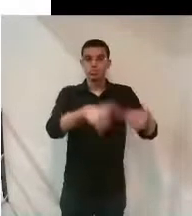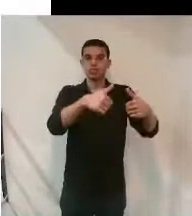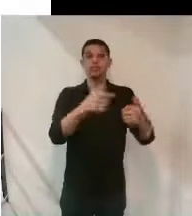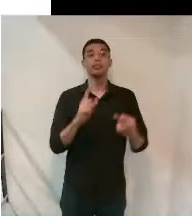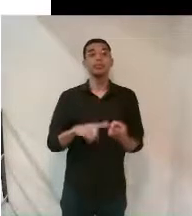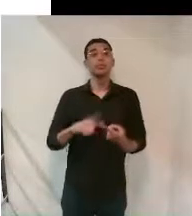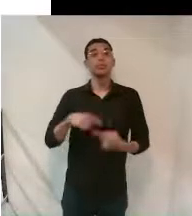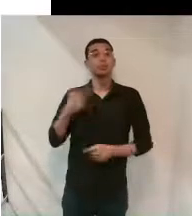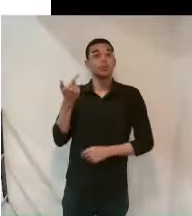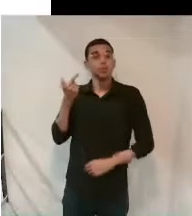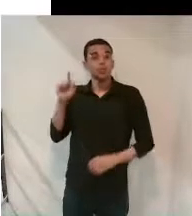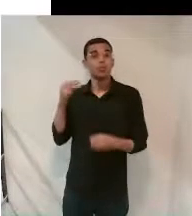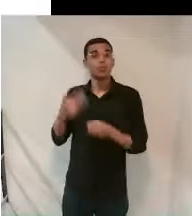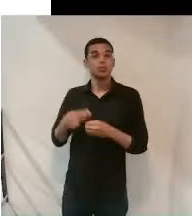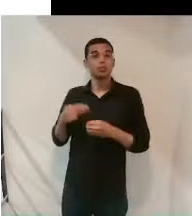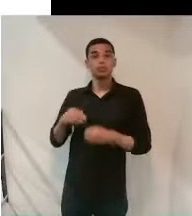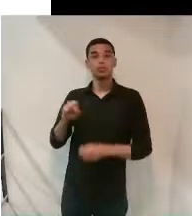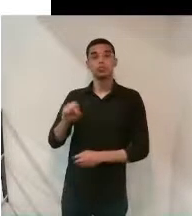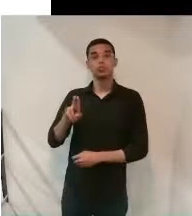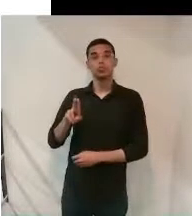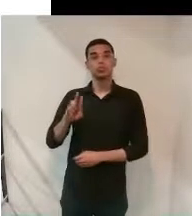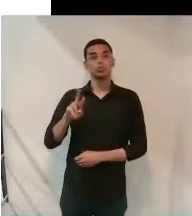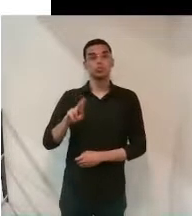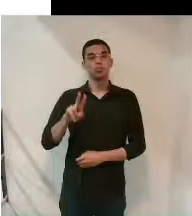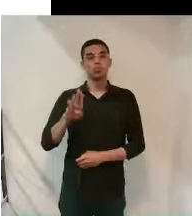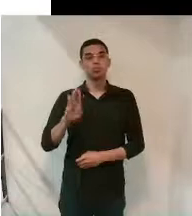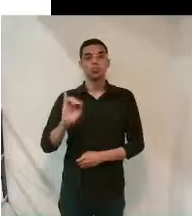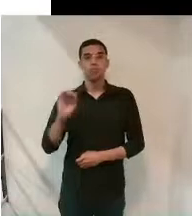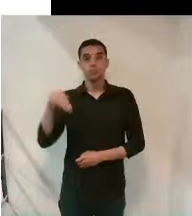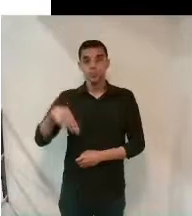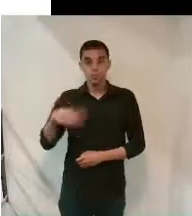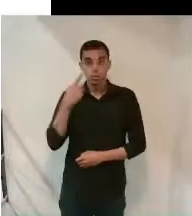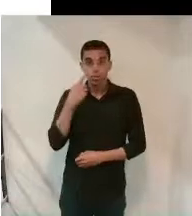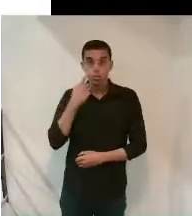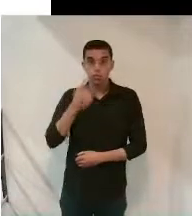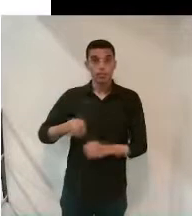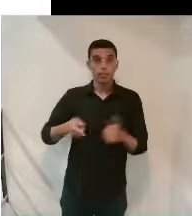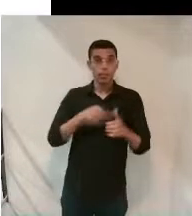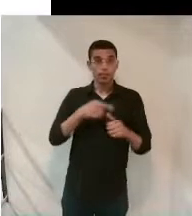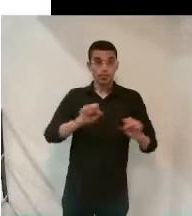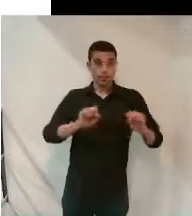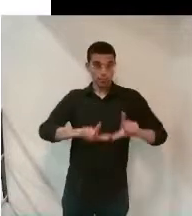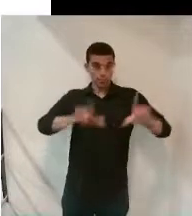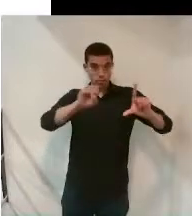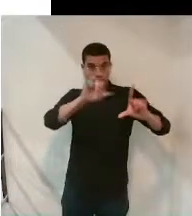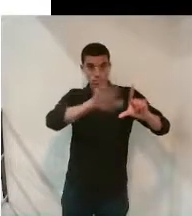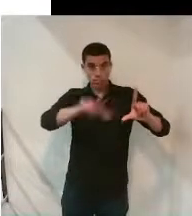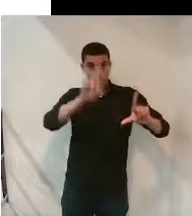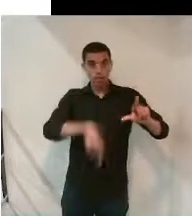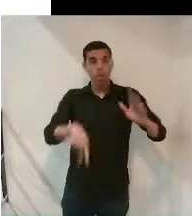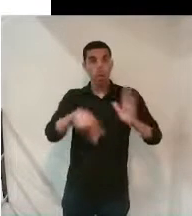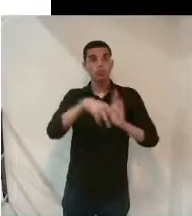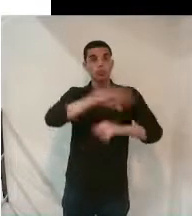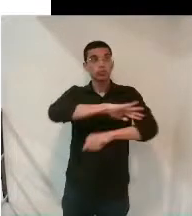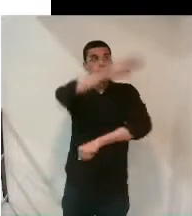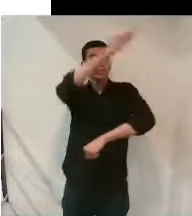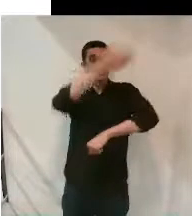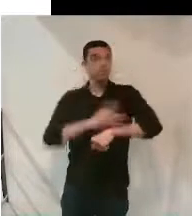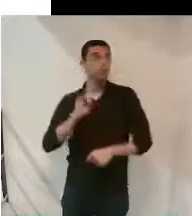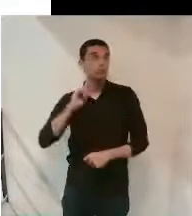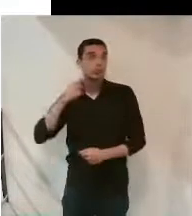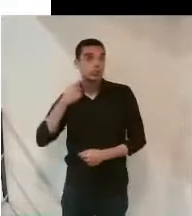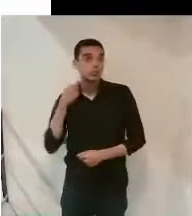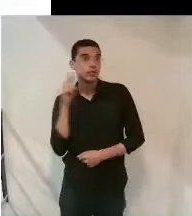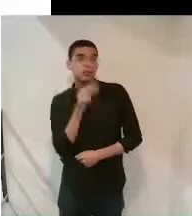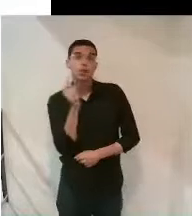possam ver, o primeiro slide, a primeira foto, é do lixão de Surubim. Veja aquela senhora